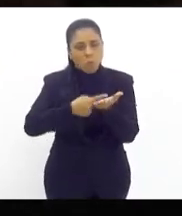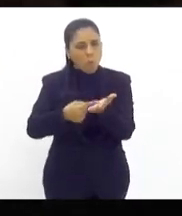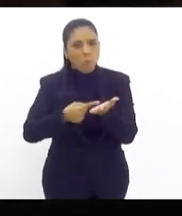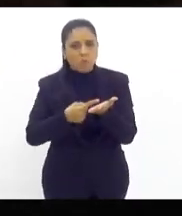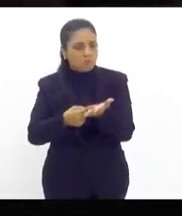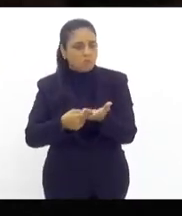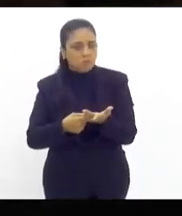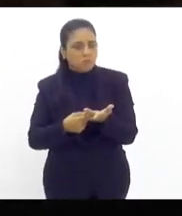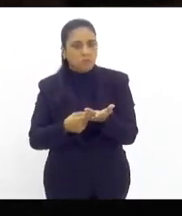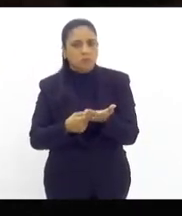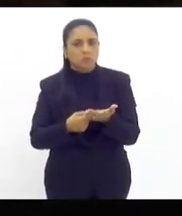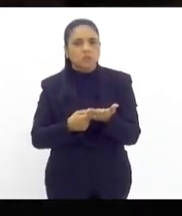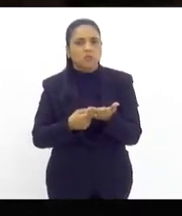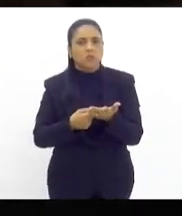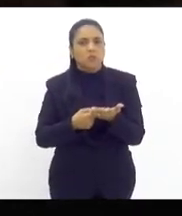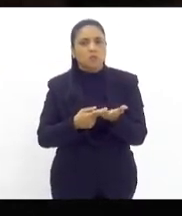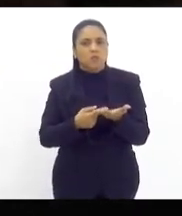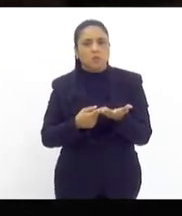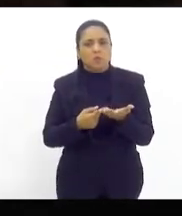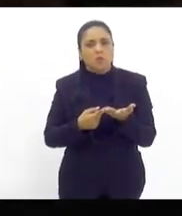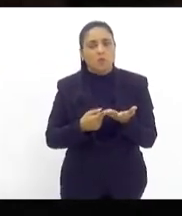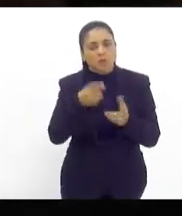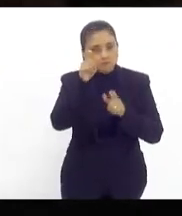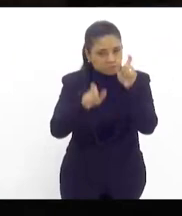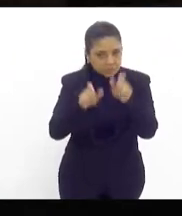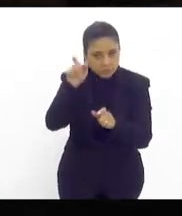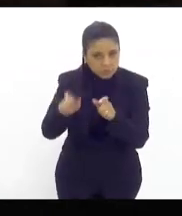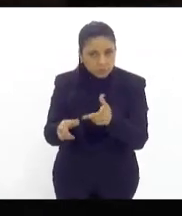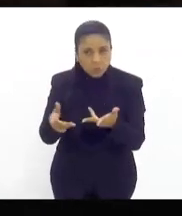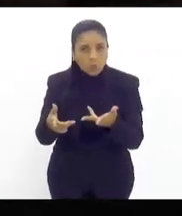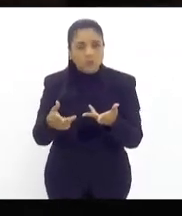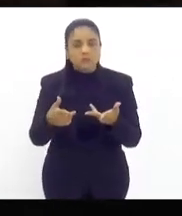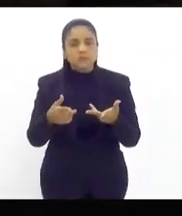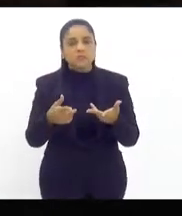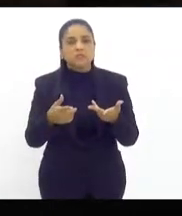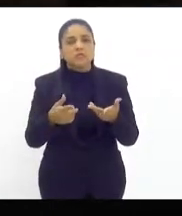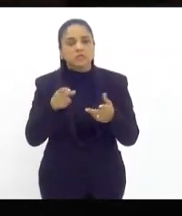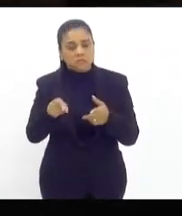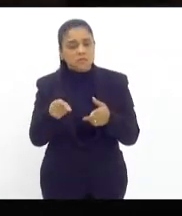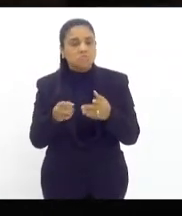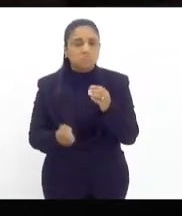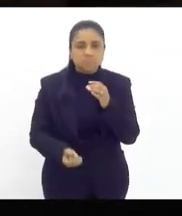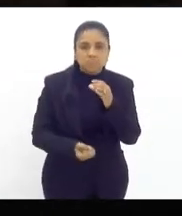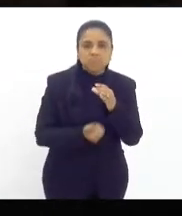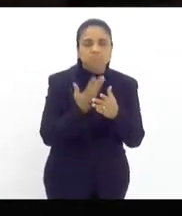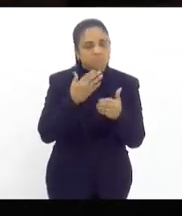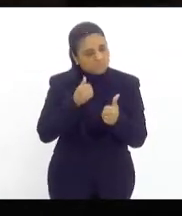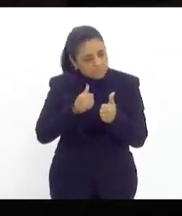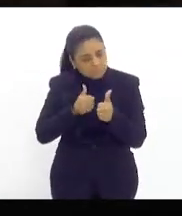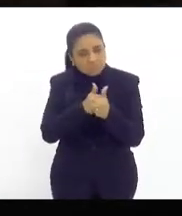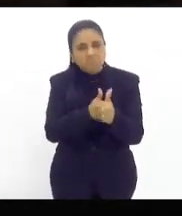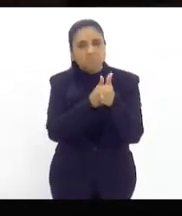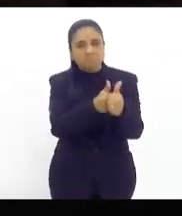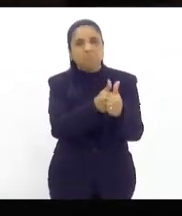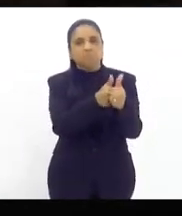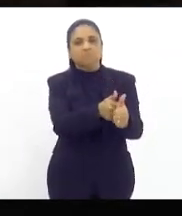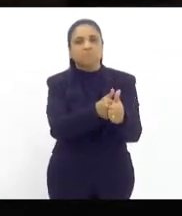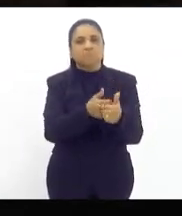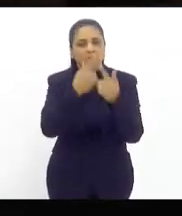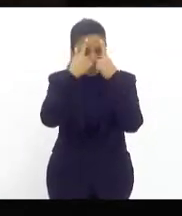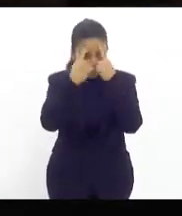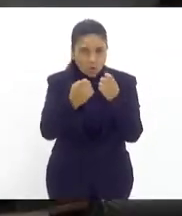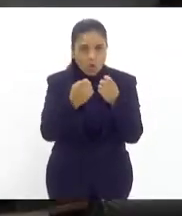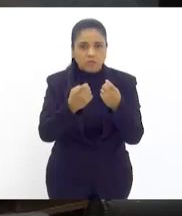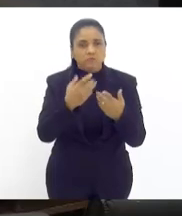diversidade e que querem ainda assim a partir disso produzir mais perseguição mais violência muito obrigada